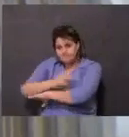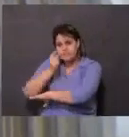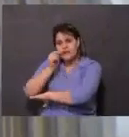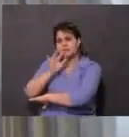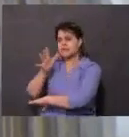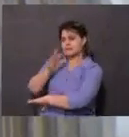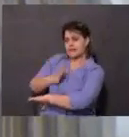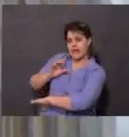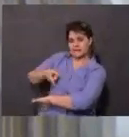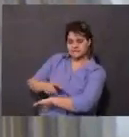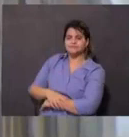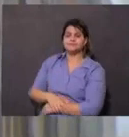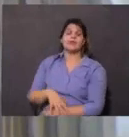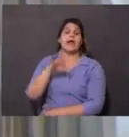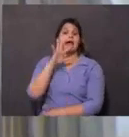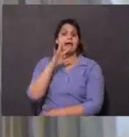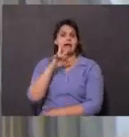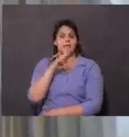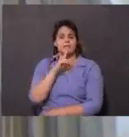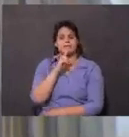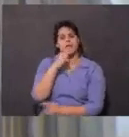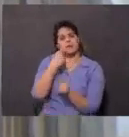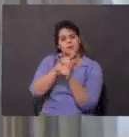Sua mãe guardava todos estes